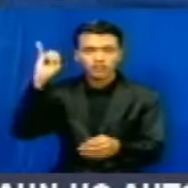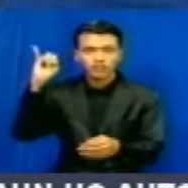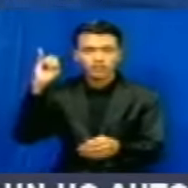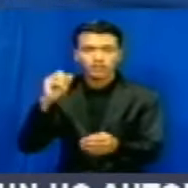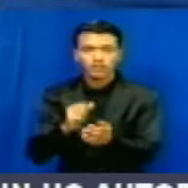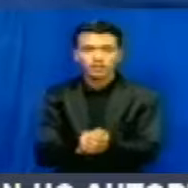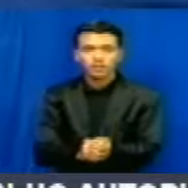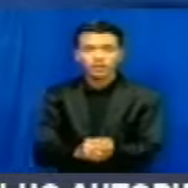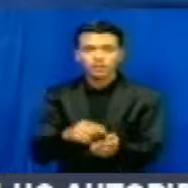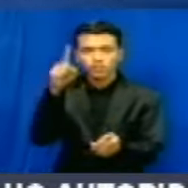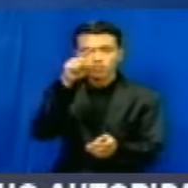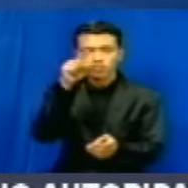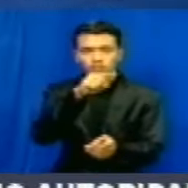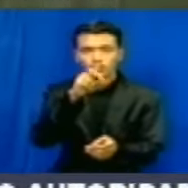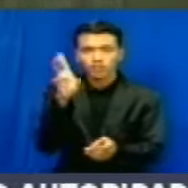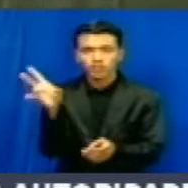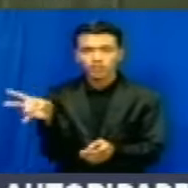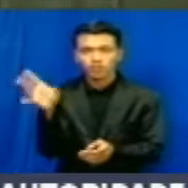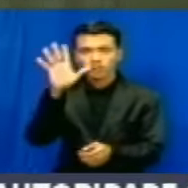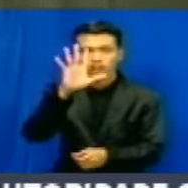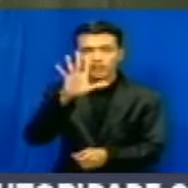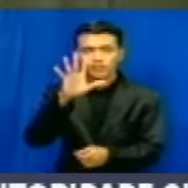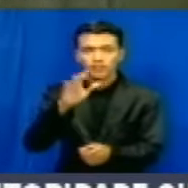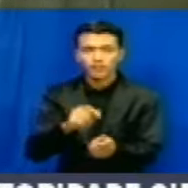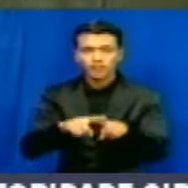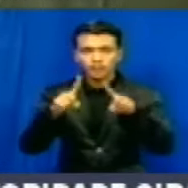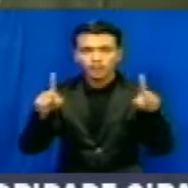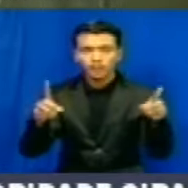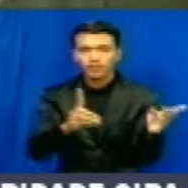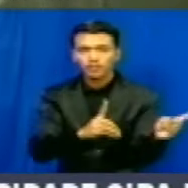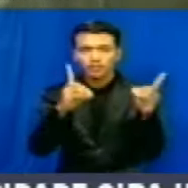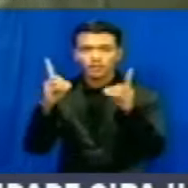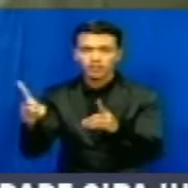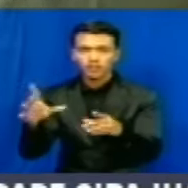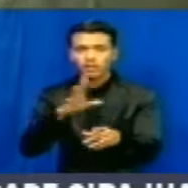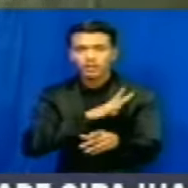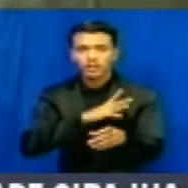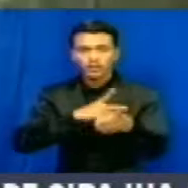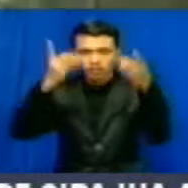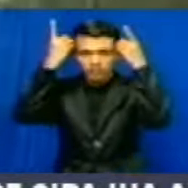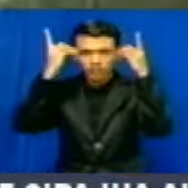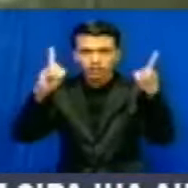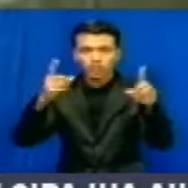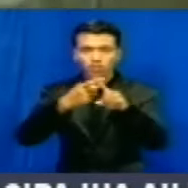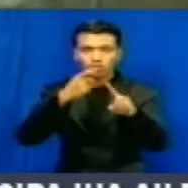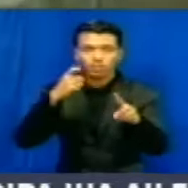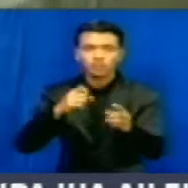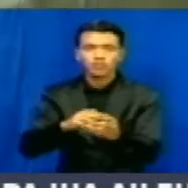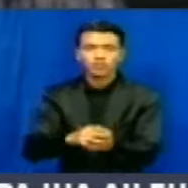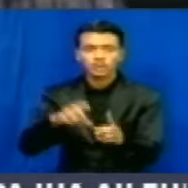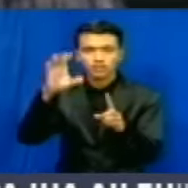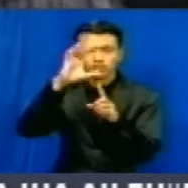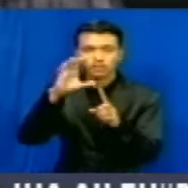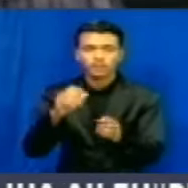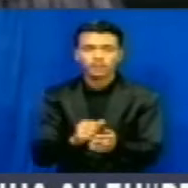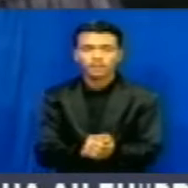Inclusão atinge 1% rito no Lurecen Lima, mas bem implementação em decisão Rússia Superior.